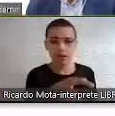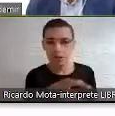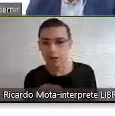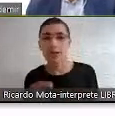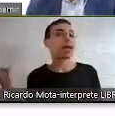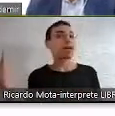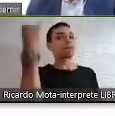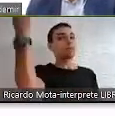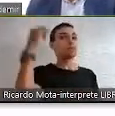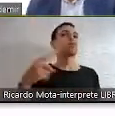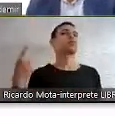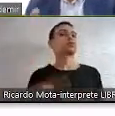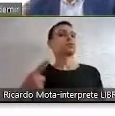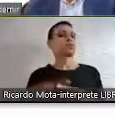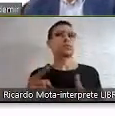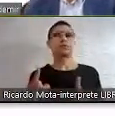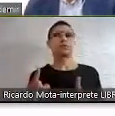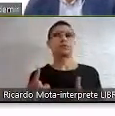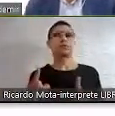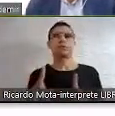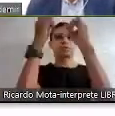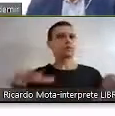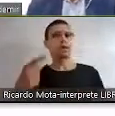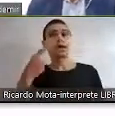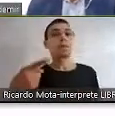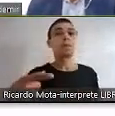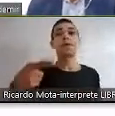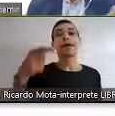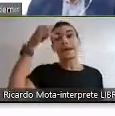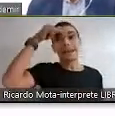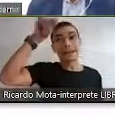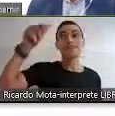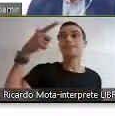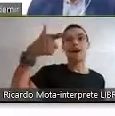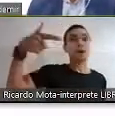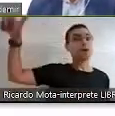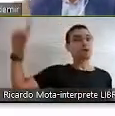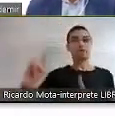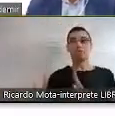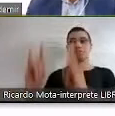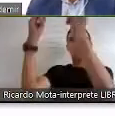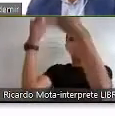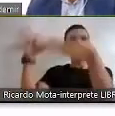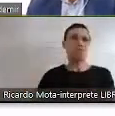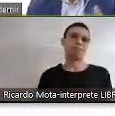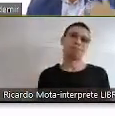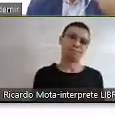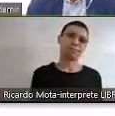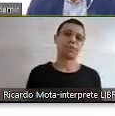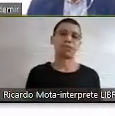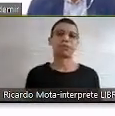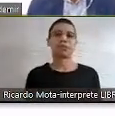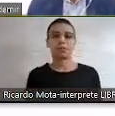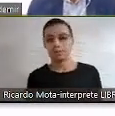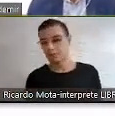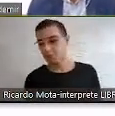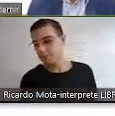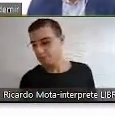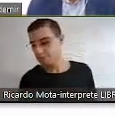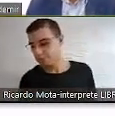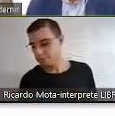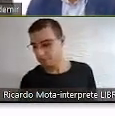que ocorreu para evitar outras causas, para levar isso para autoridades, buscar nova legislação orientar